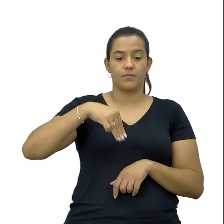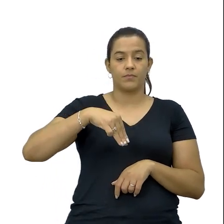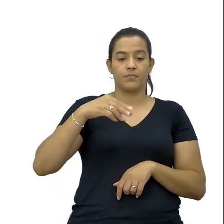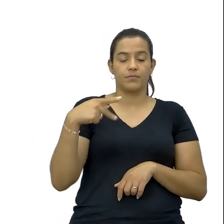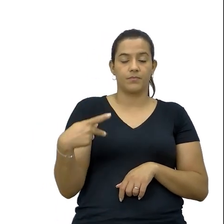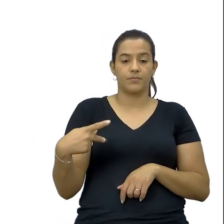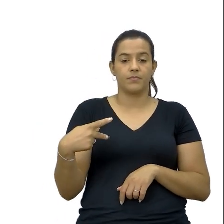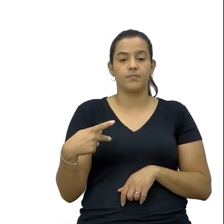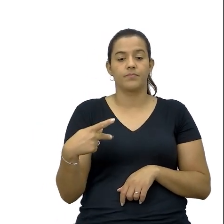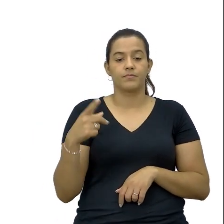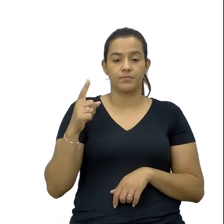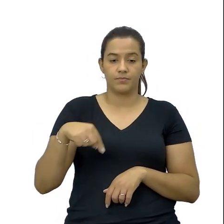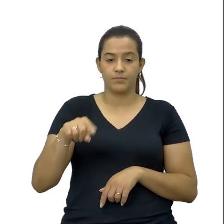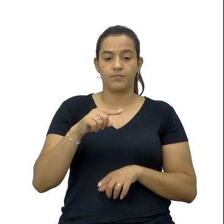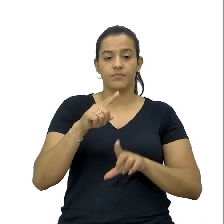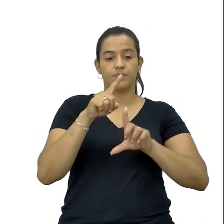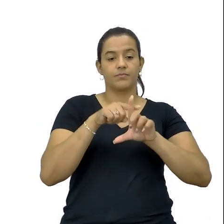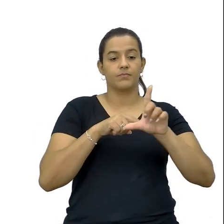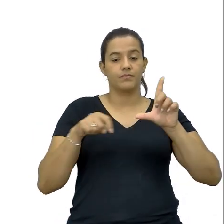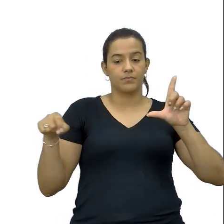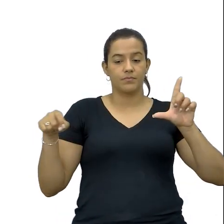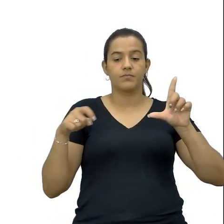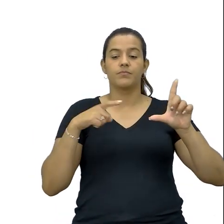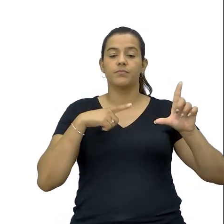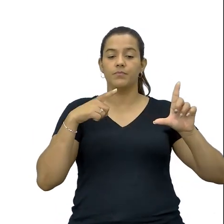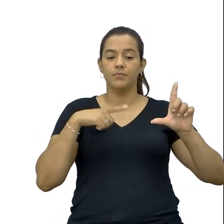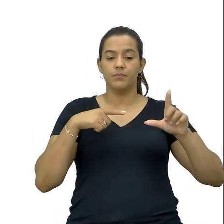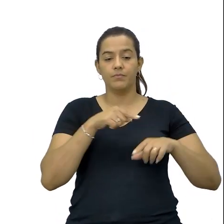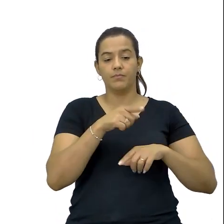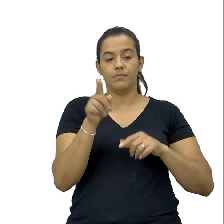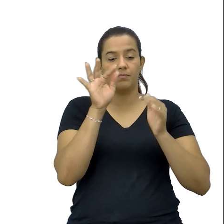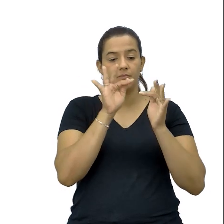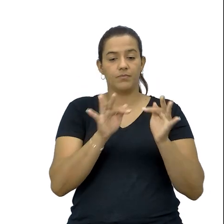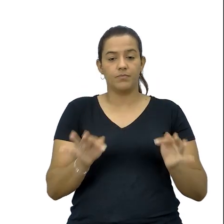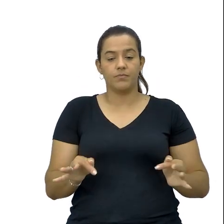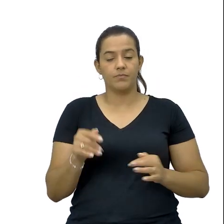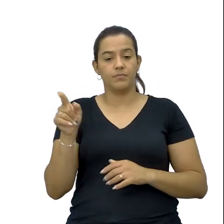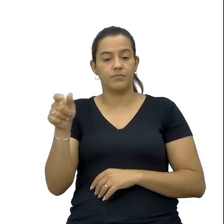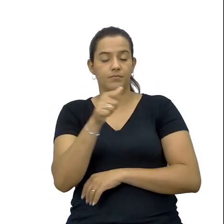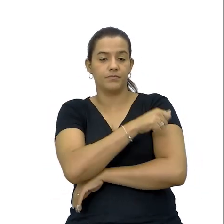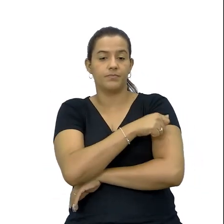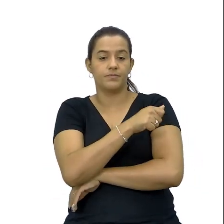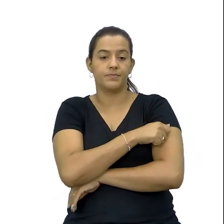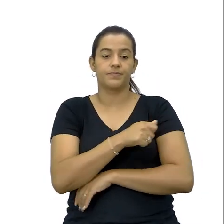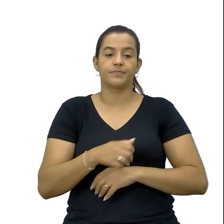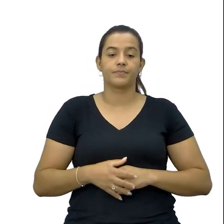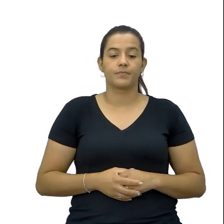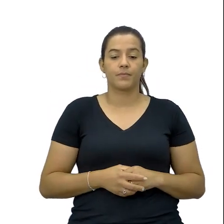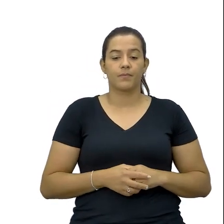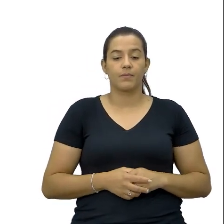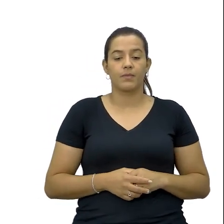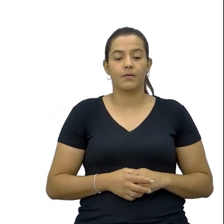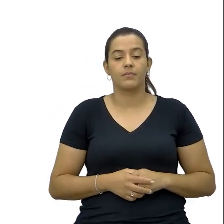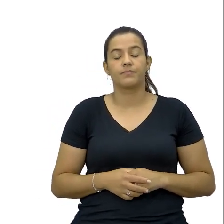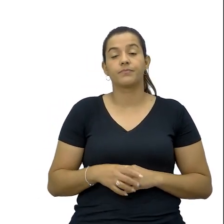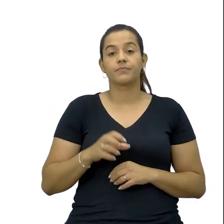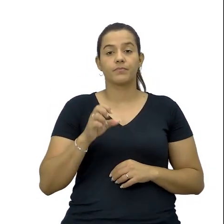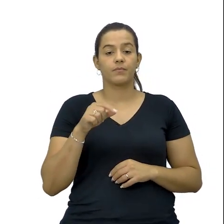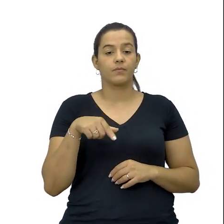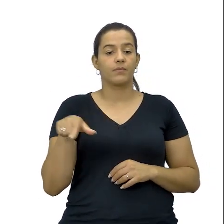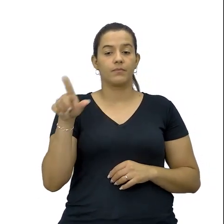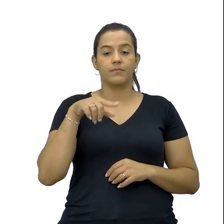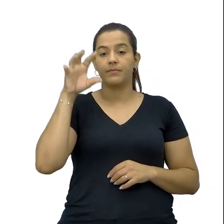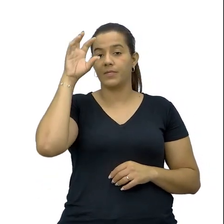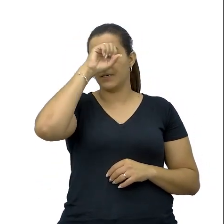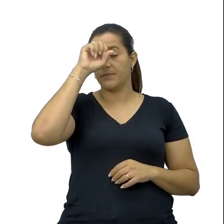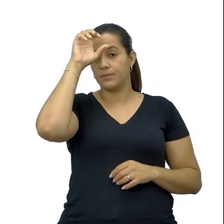plano cartesiano. Muitos de nós estão falando, nossa, Rosana, mas isso deve ser simples para o aluno, né? Mas para quem não